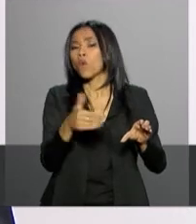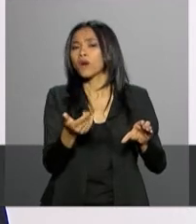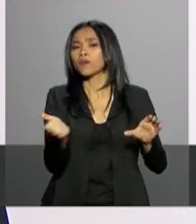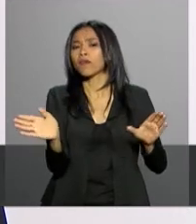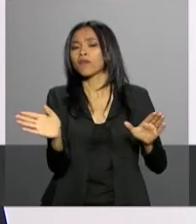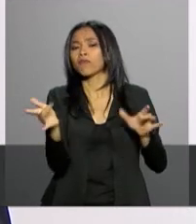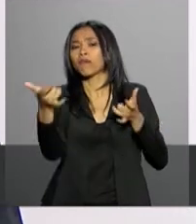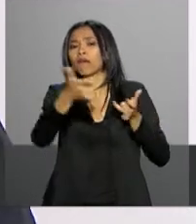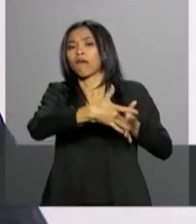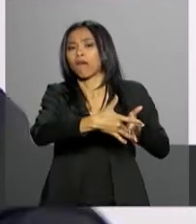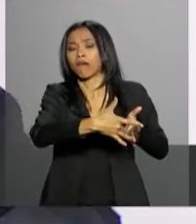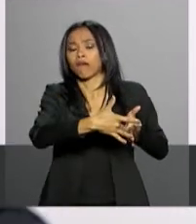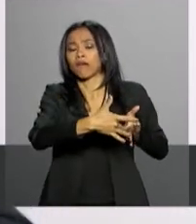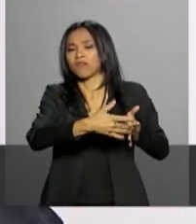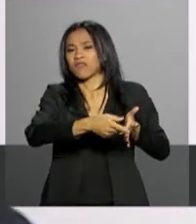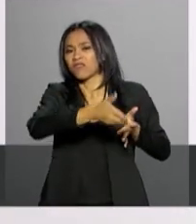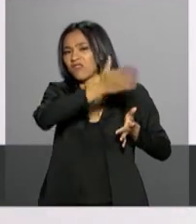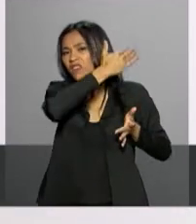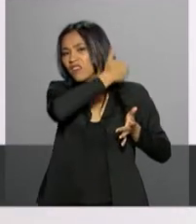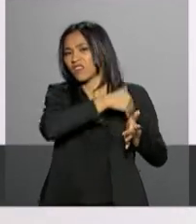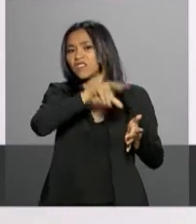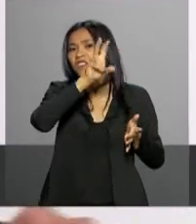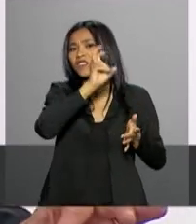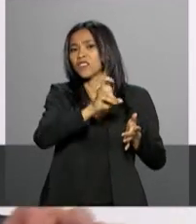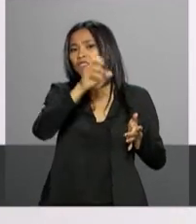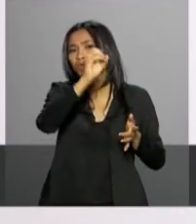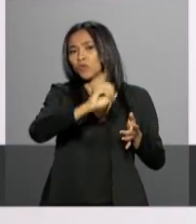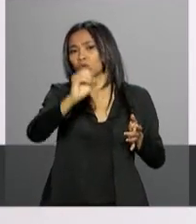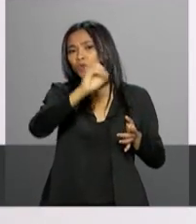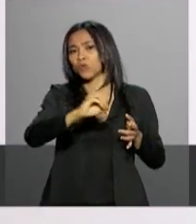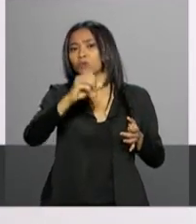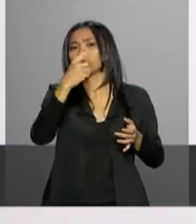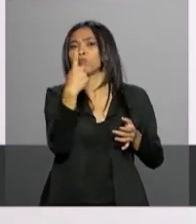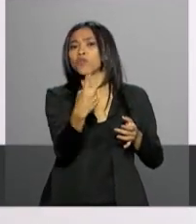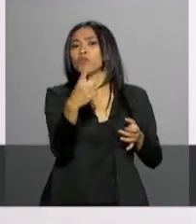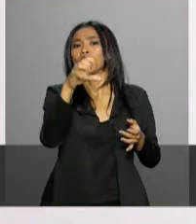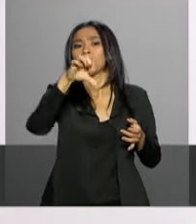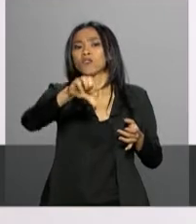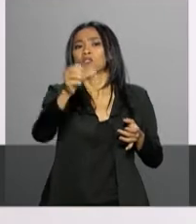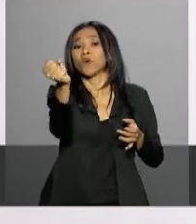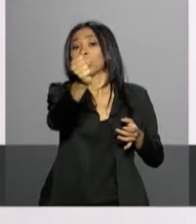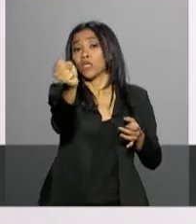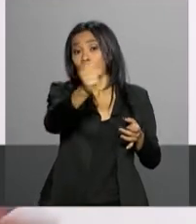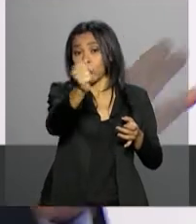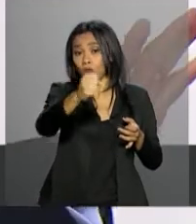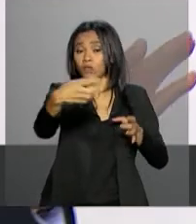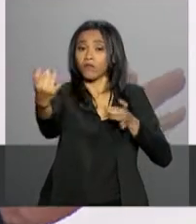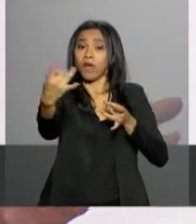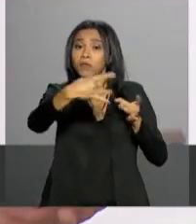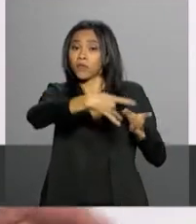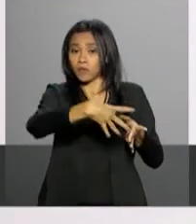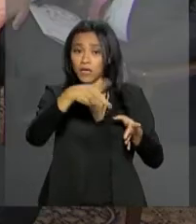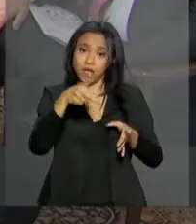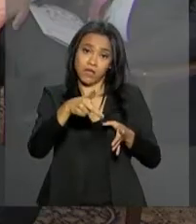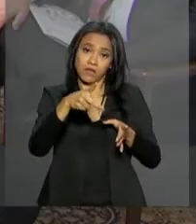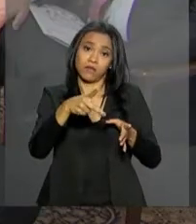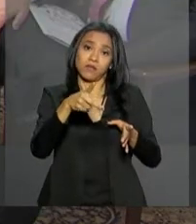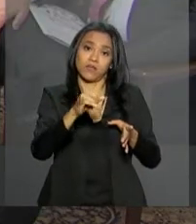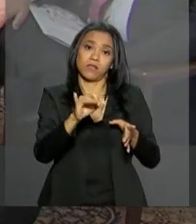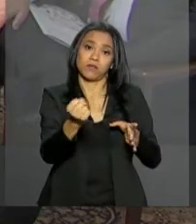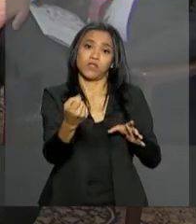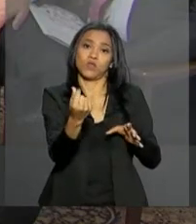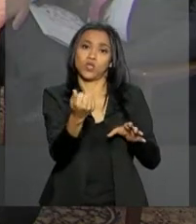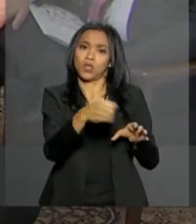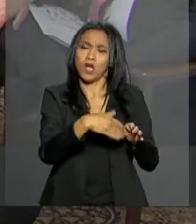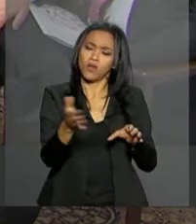inativados desde 5 de outubro de 1988 quando entrou em vigor a nova constituição num dado momento eu chamei a